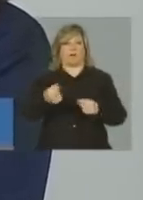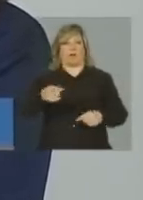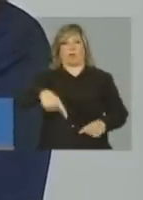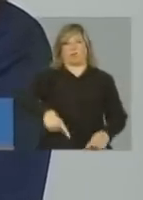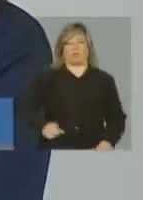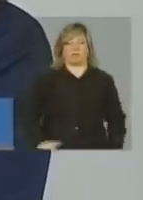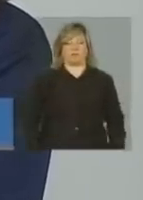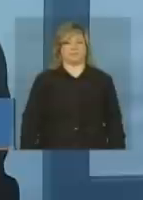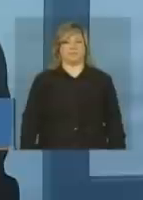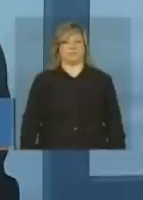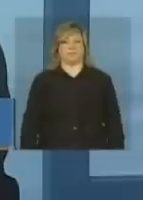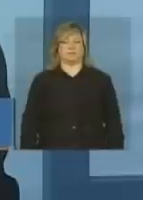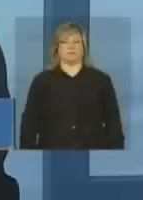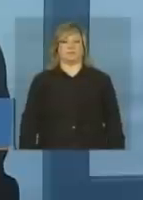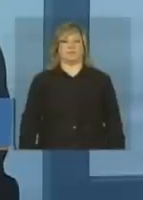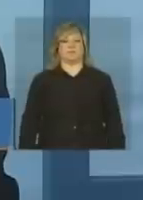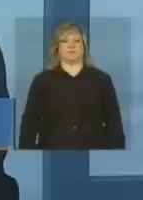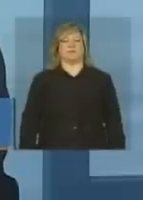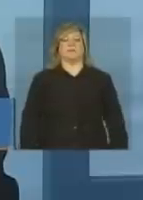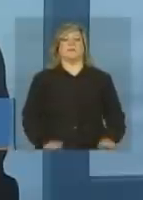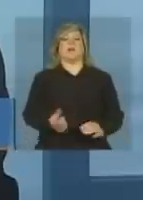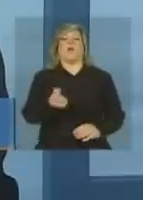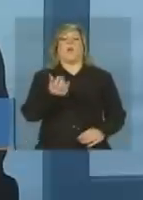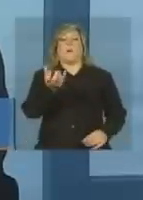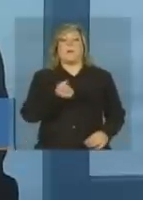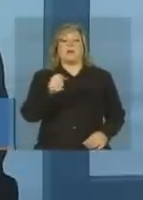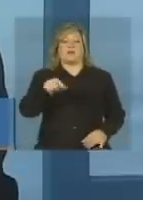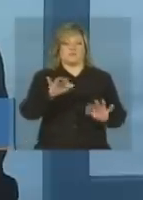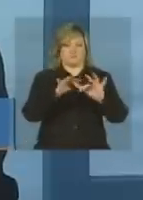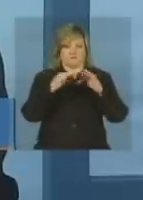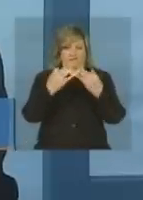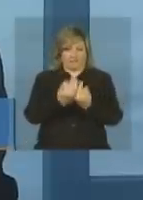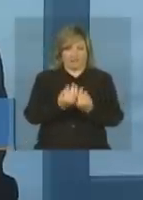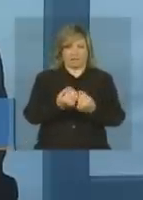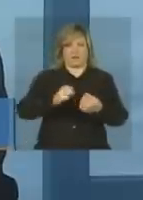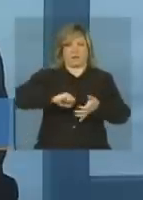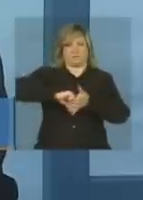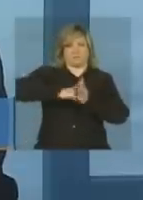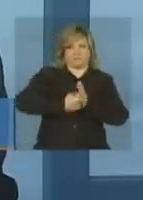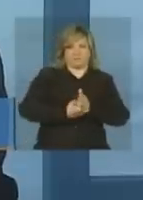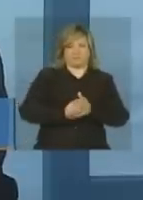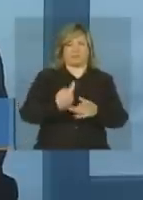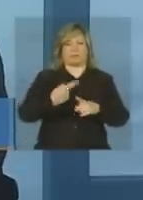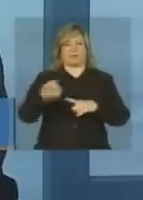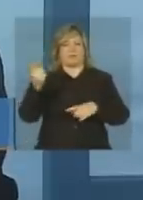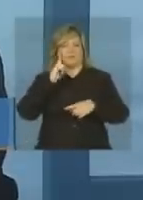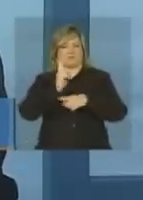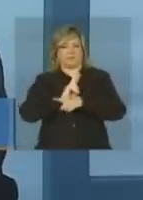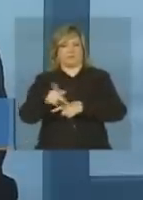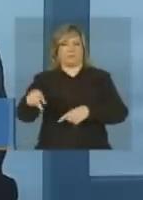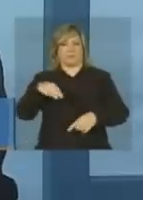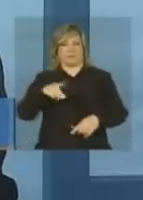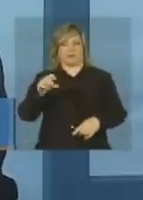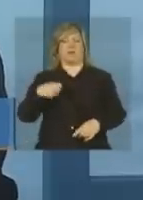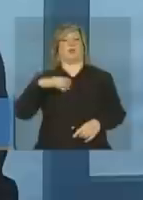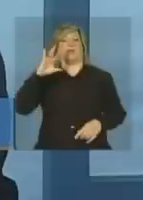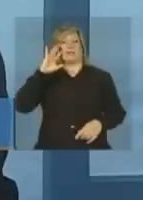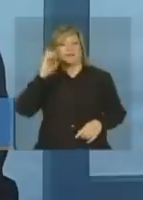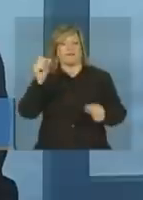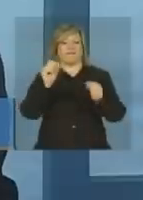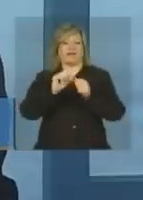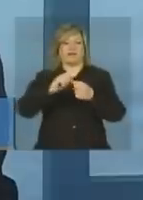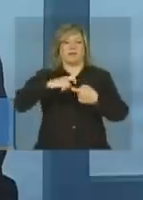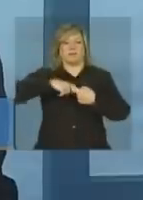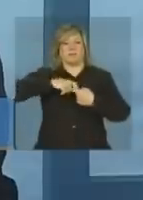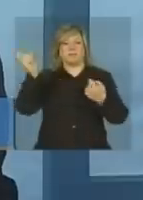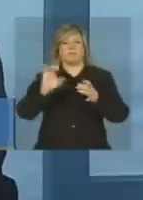cobrança. O benefício de uma família foi bloqueado pela fiscalização do Ministério. Tentei efetuar o